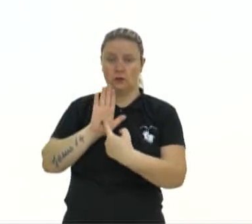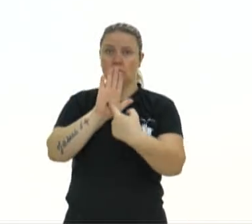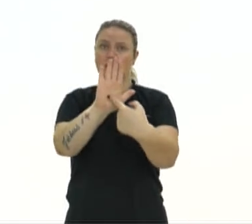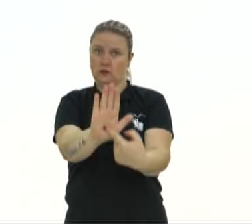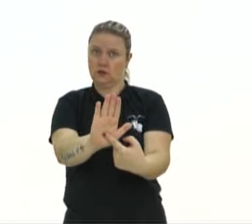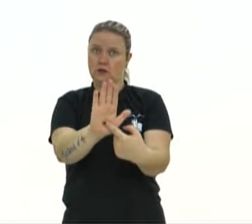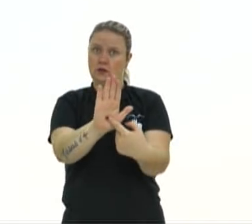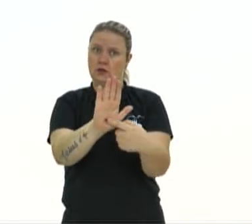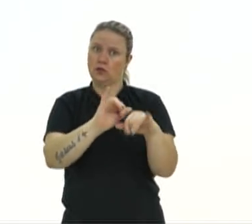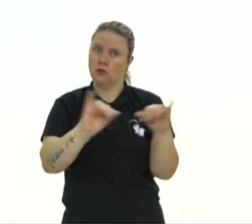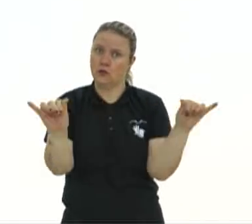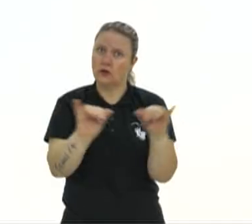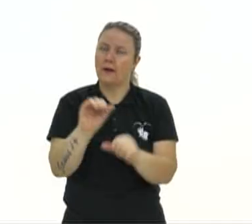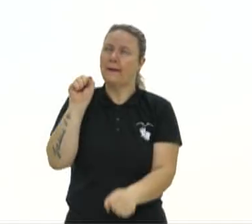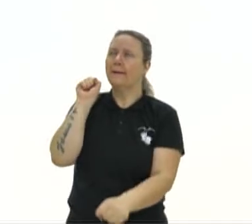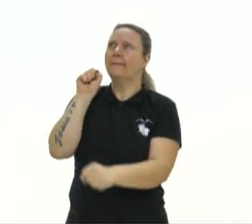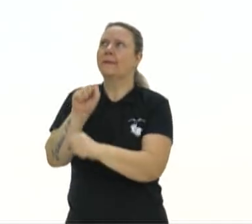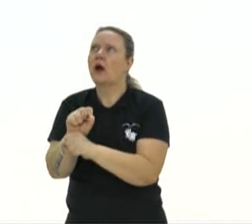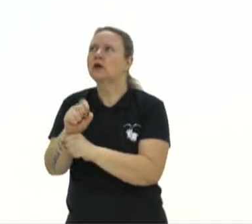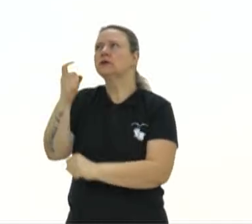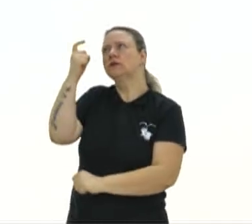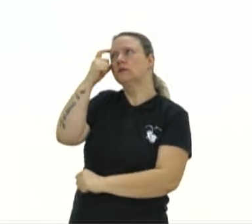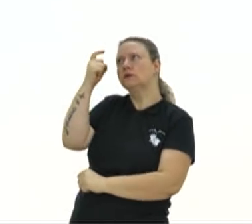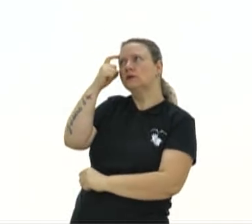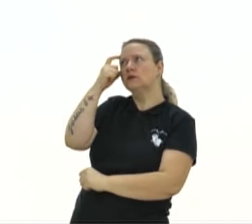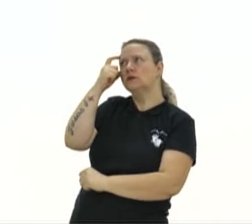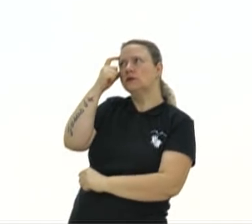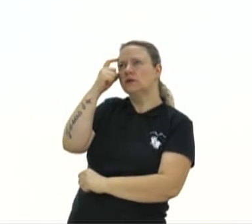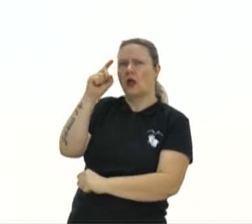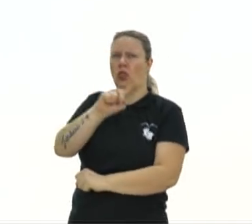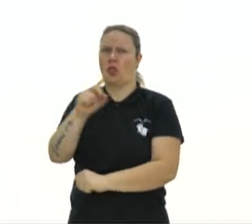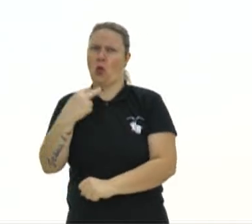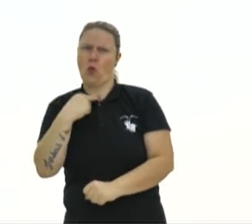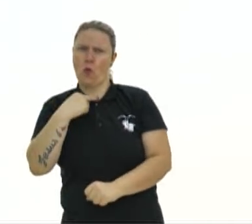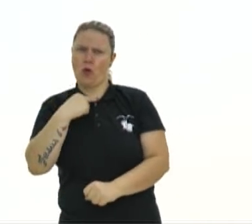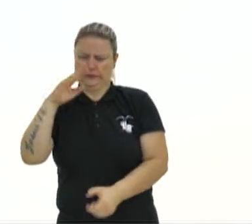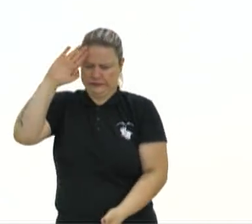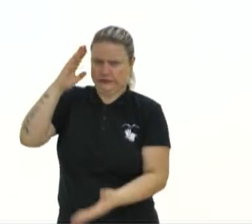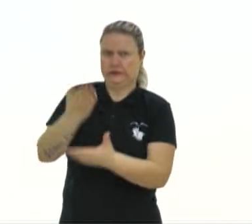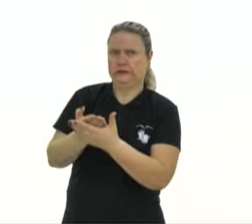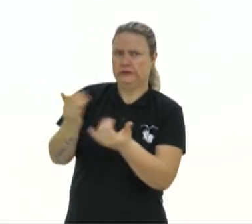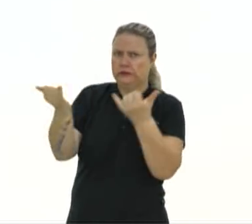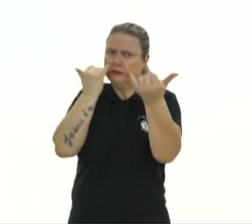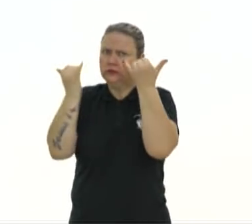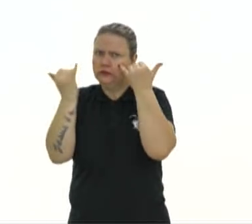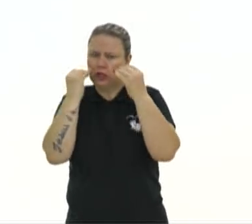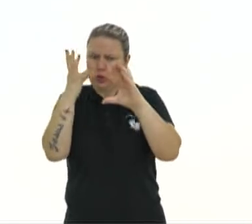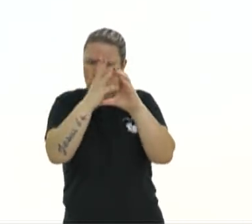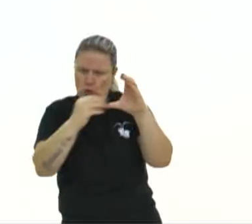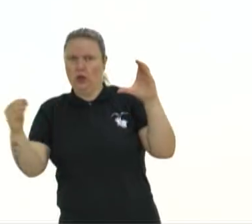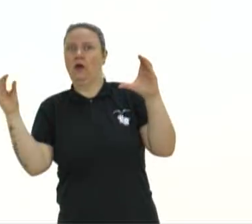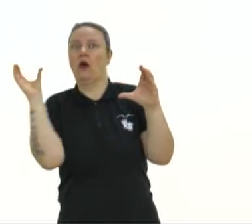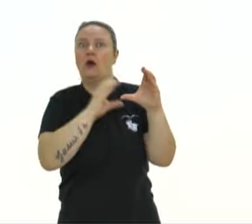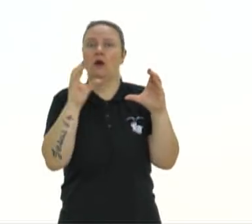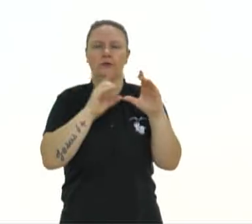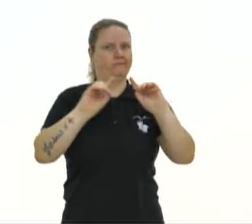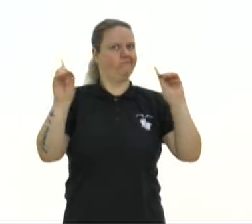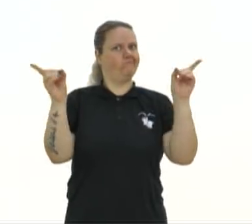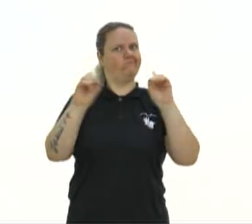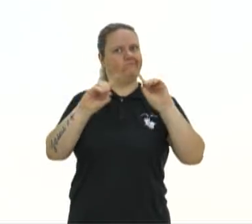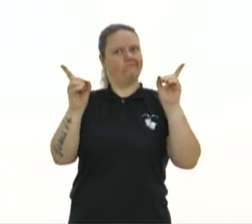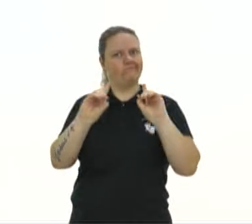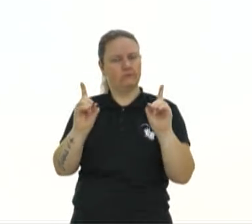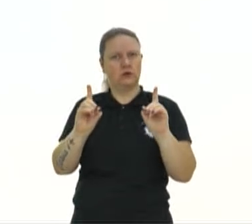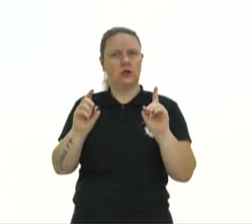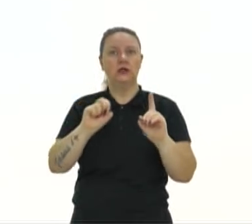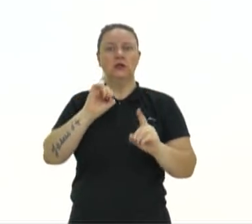1. Pare e pense. Não acredite na notícia ou compartilhe o texto de imediato. 2. Ela lhe causou